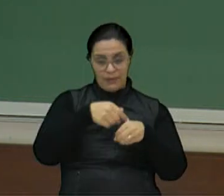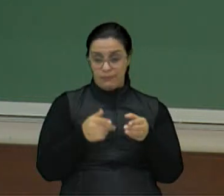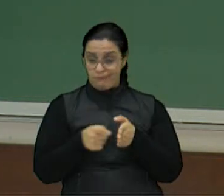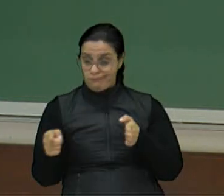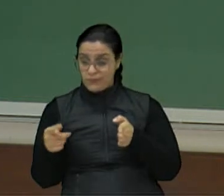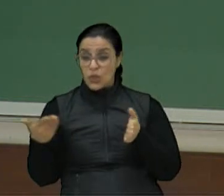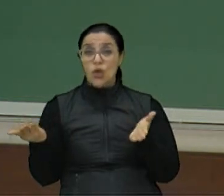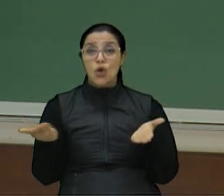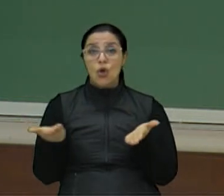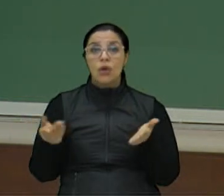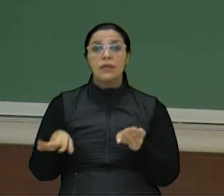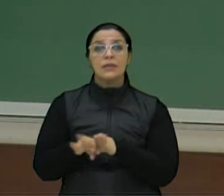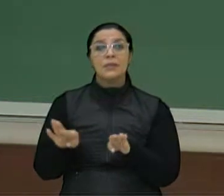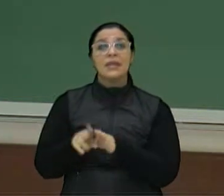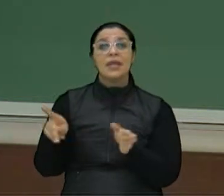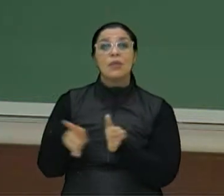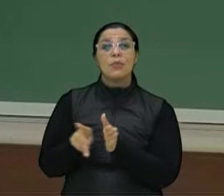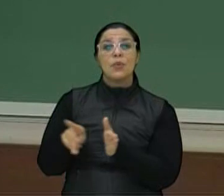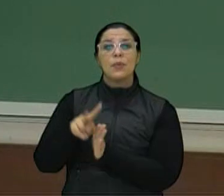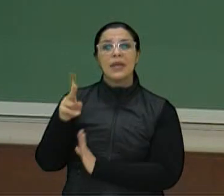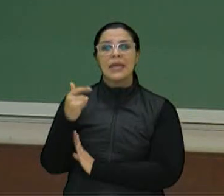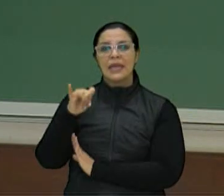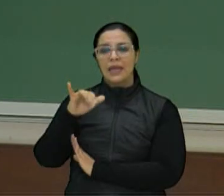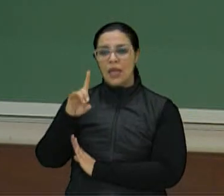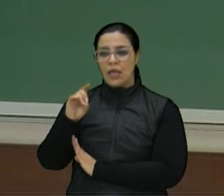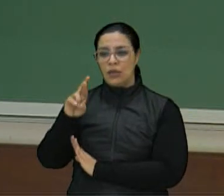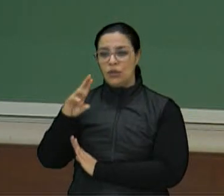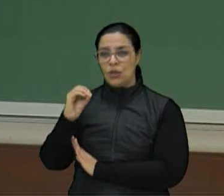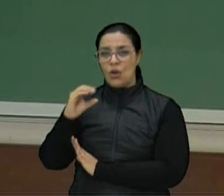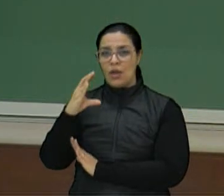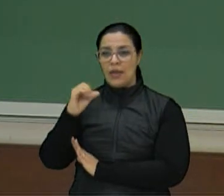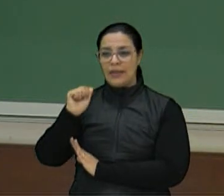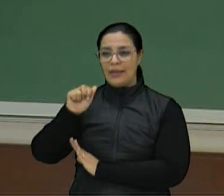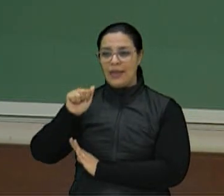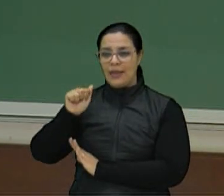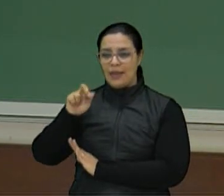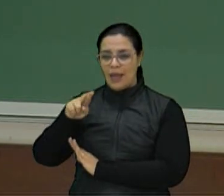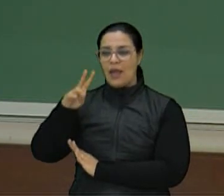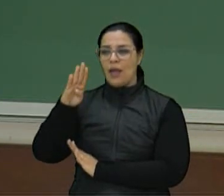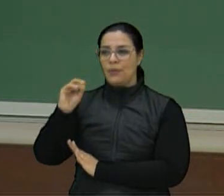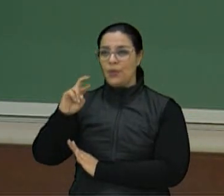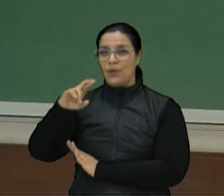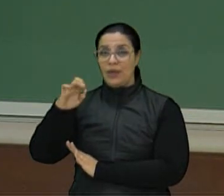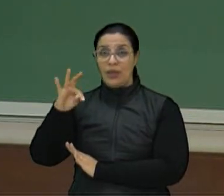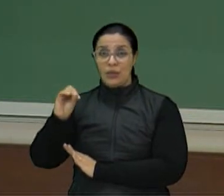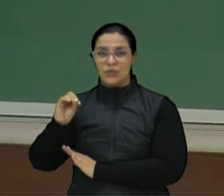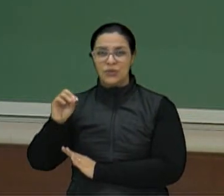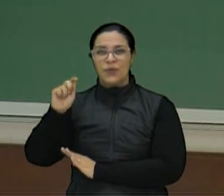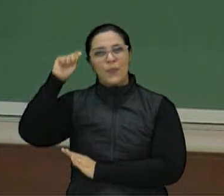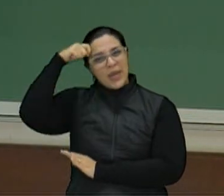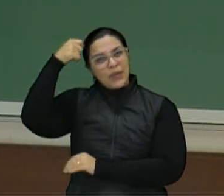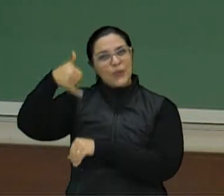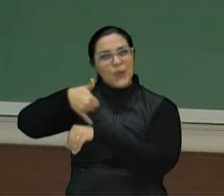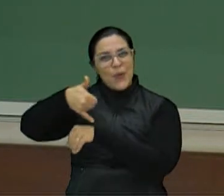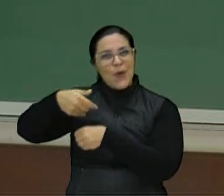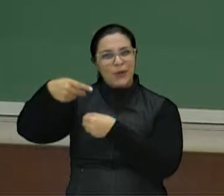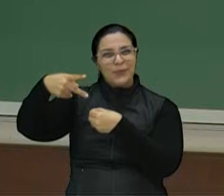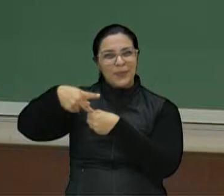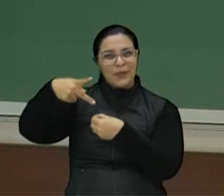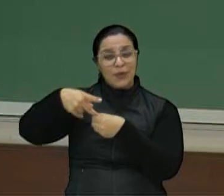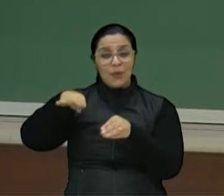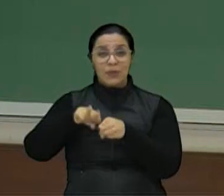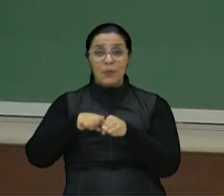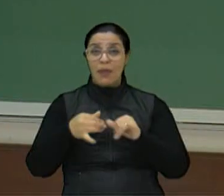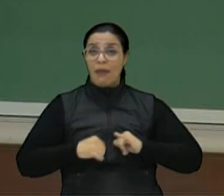1900, carvão e hidrocarburetos. No caso, o petróleo. E também a energia elétrica, que pode vir